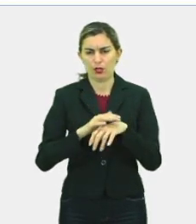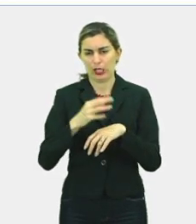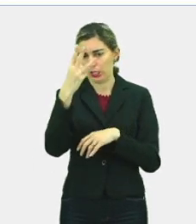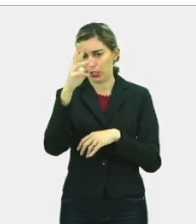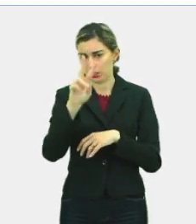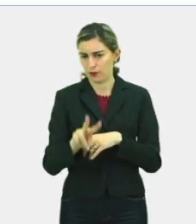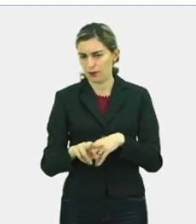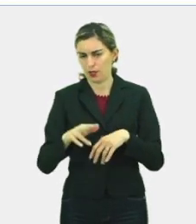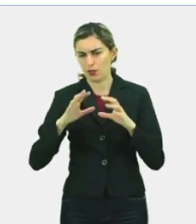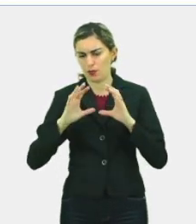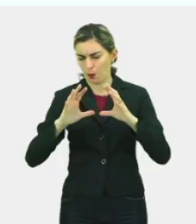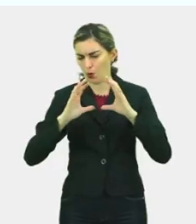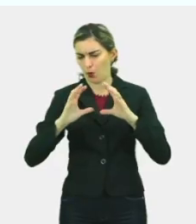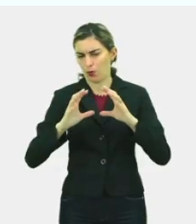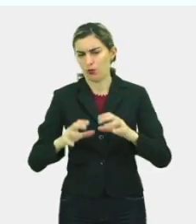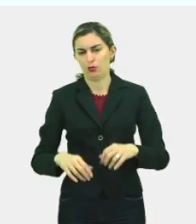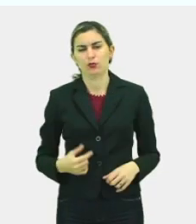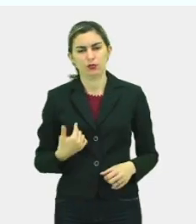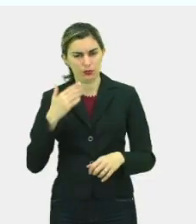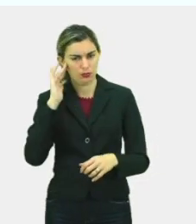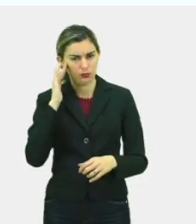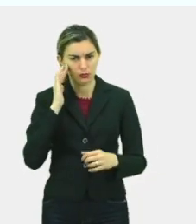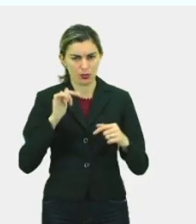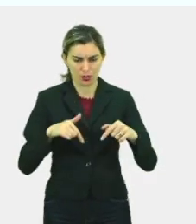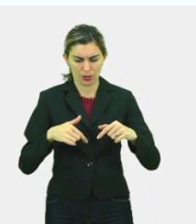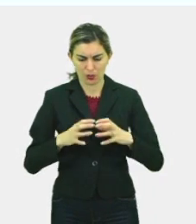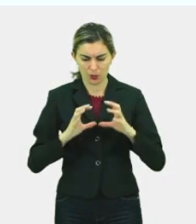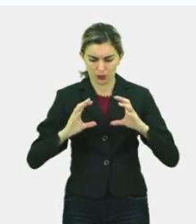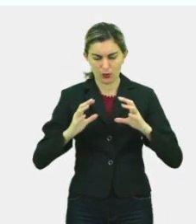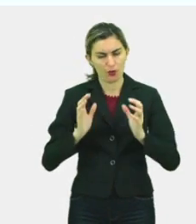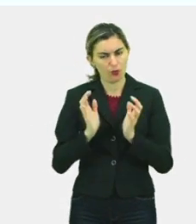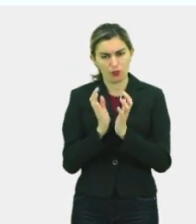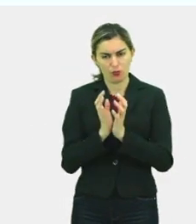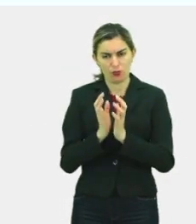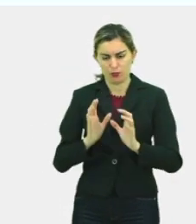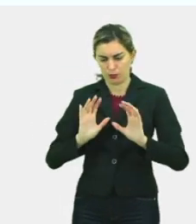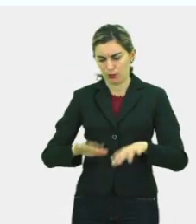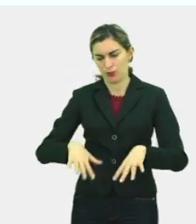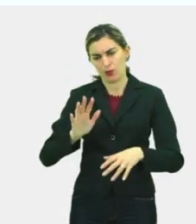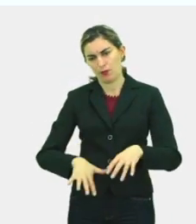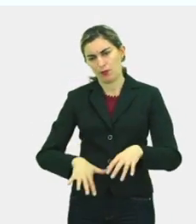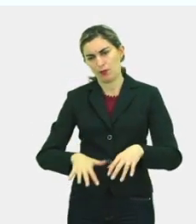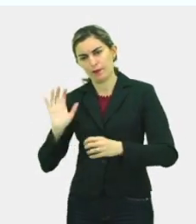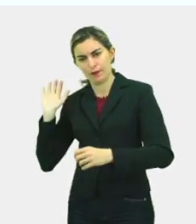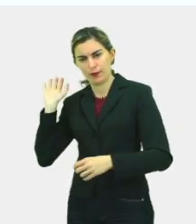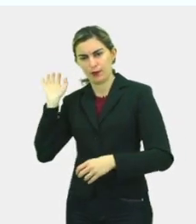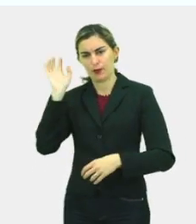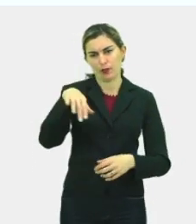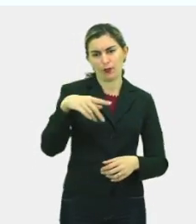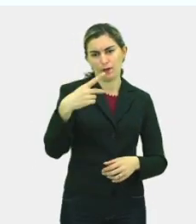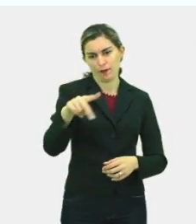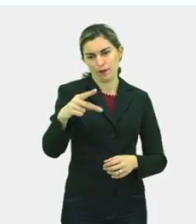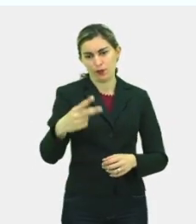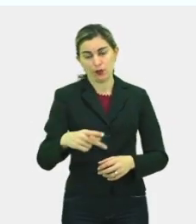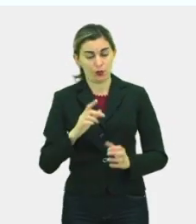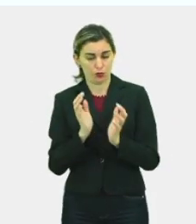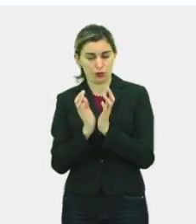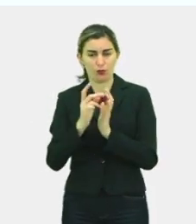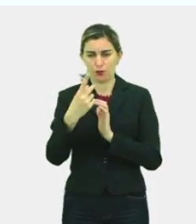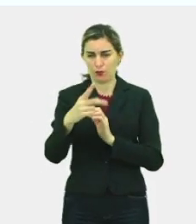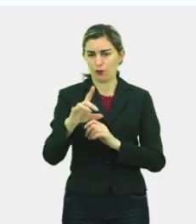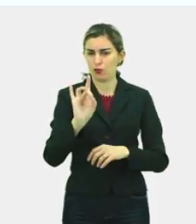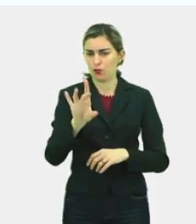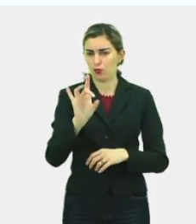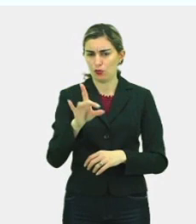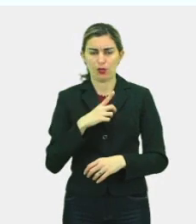por exemplo, vamos entender que eu estou aqui, saco da minha equipe para a equipe de vocês que estão aí. Então, na equipe